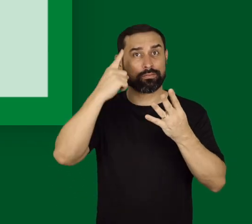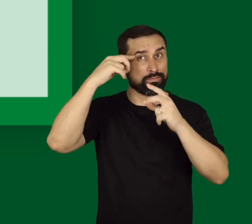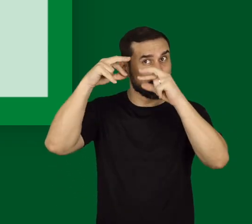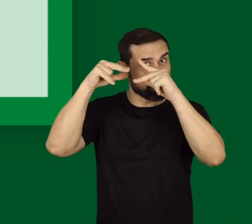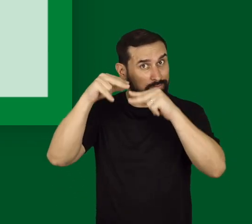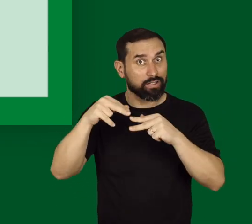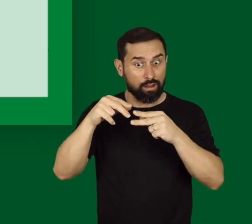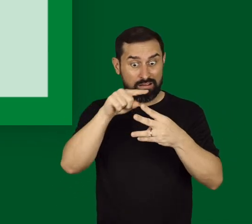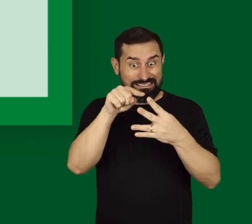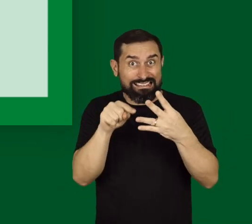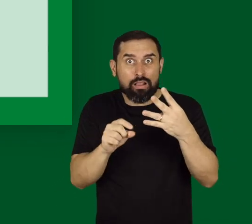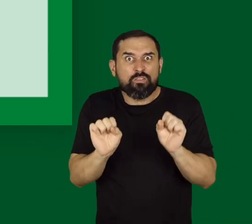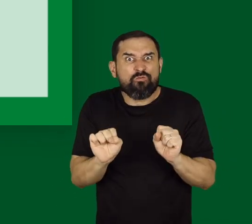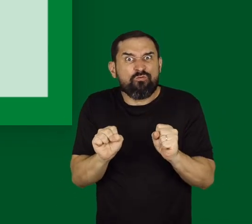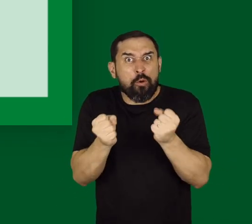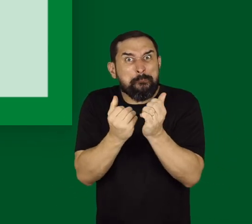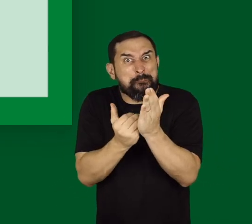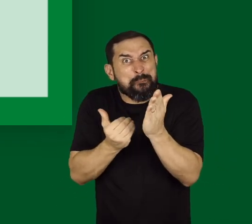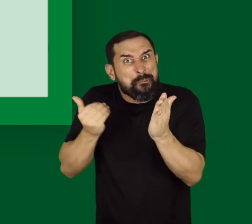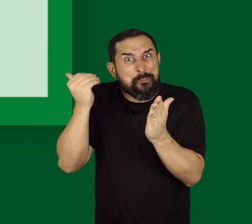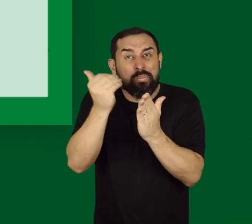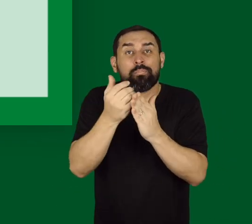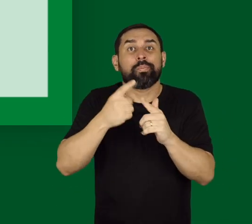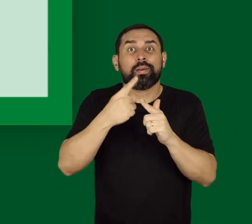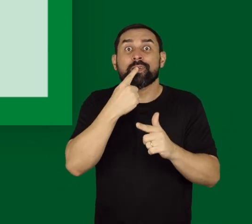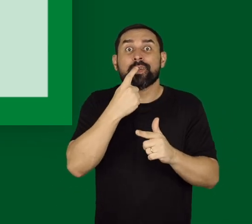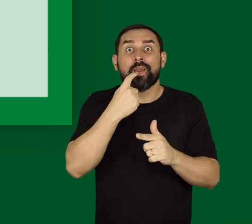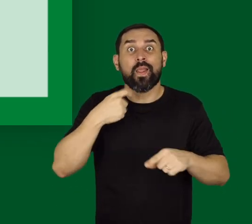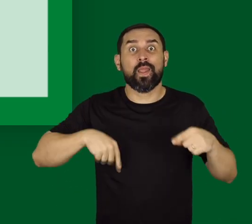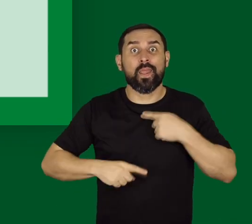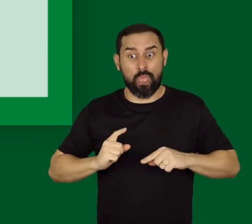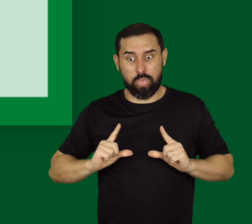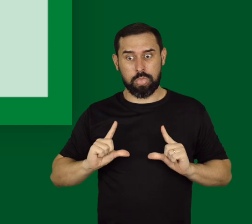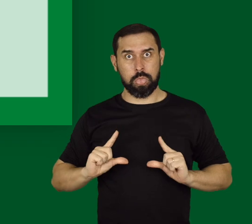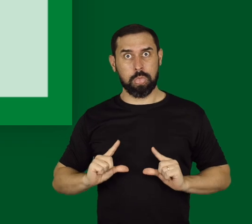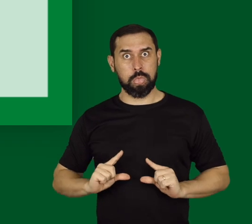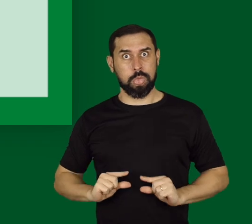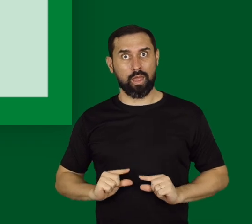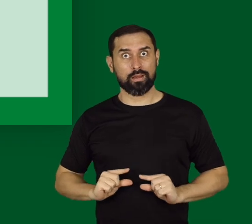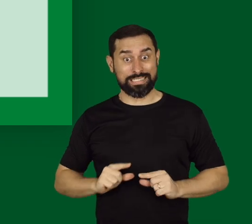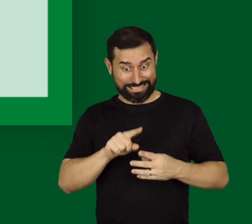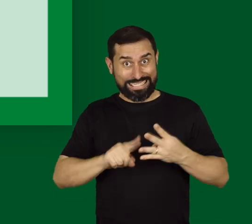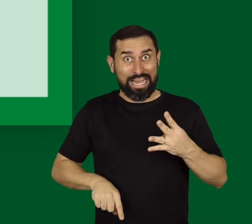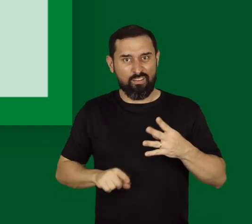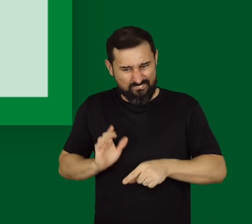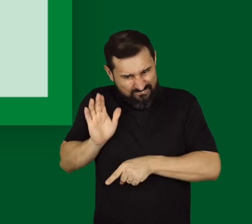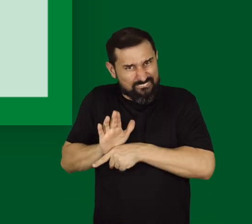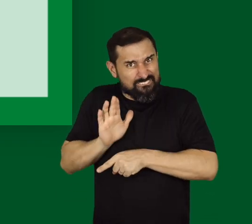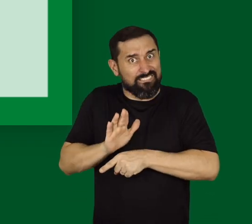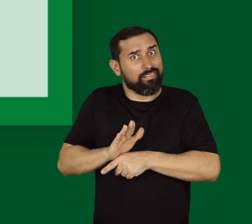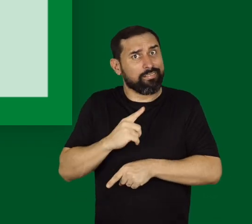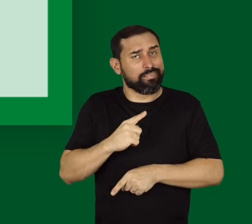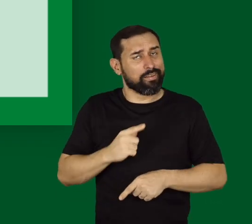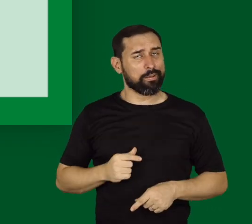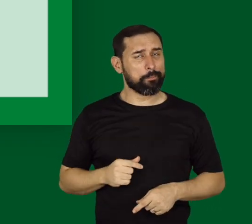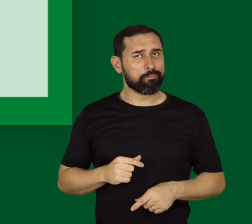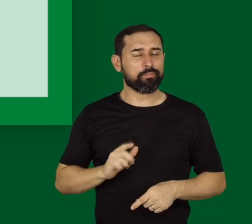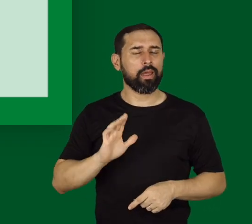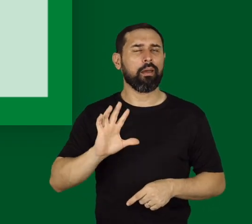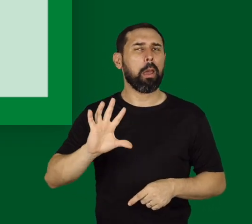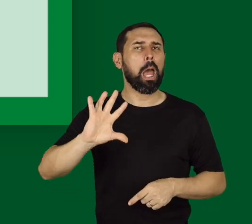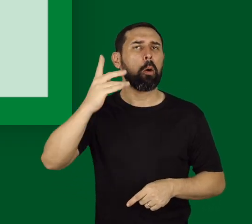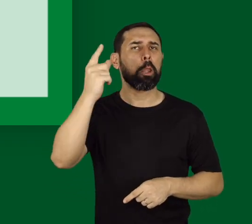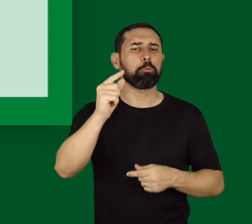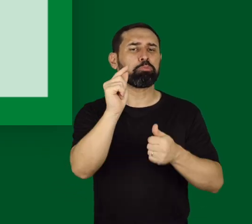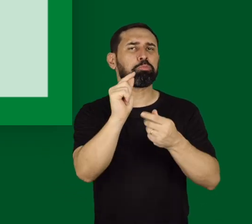como o cardiovascular, quanto o renal, como o neuroendócrino, vão entrar em ação para tentar compensar aquela situação de